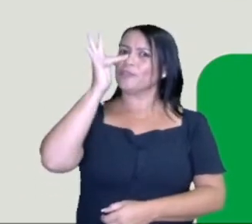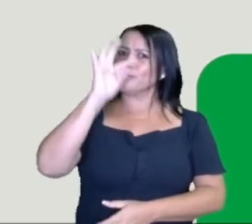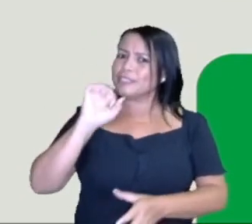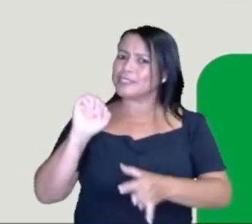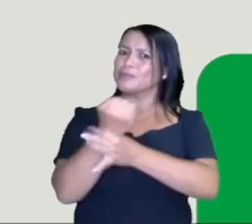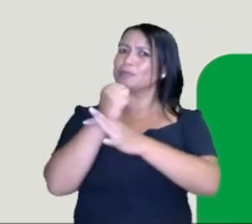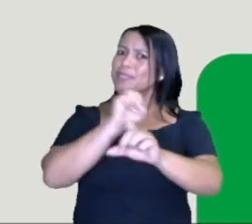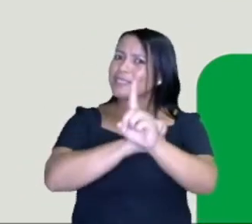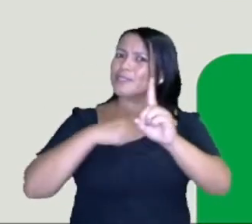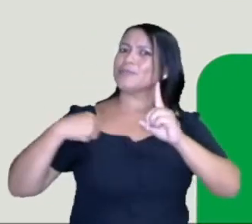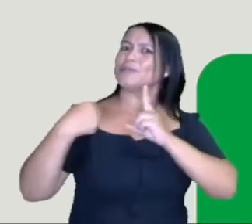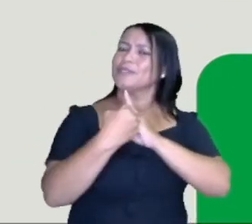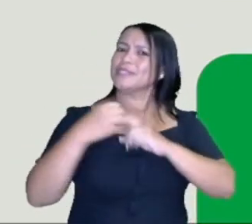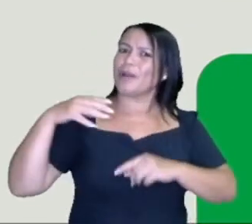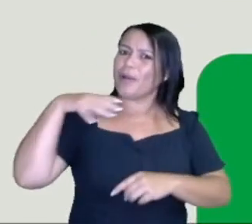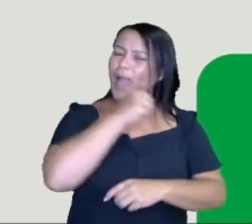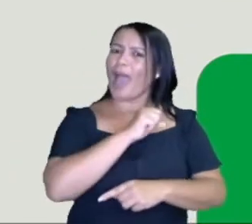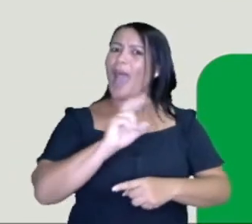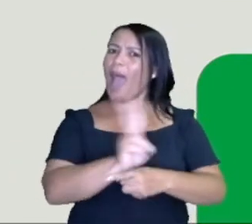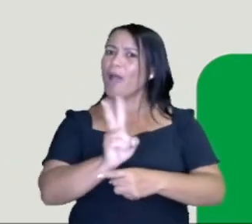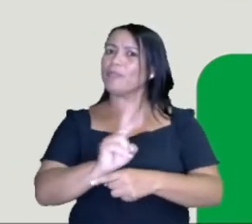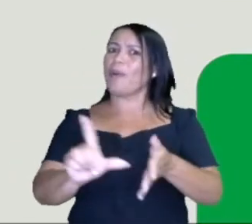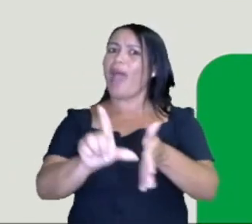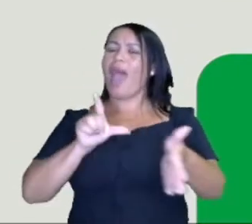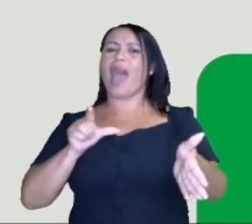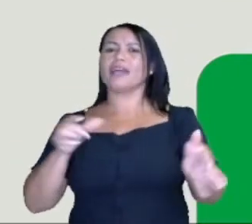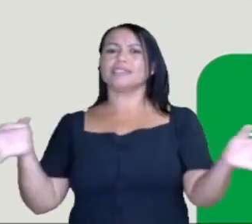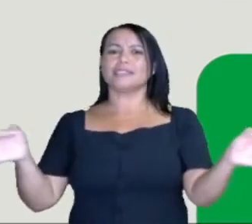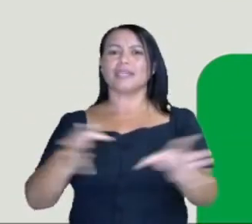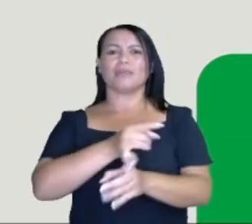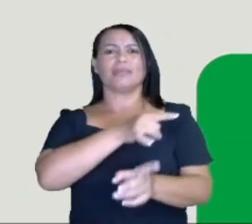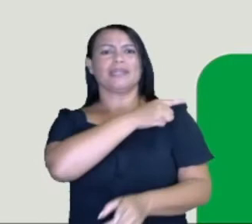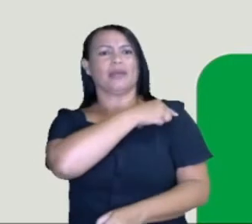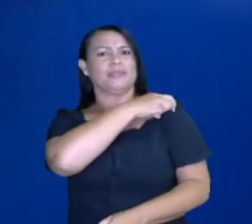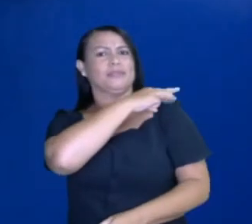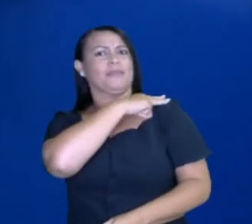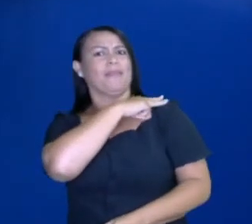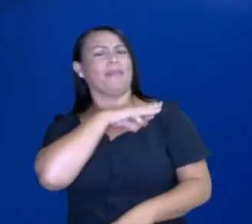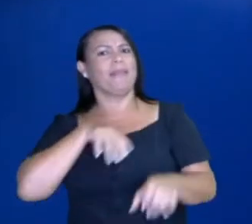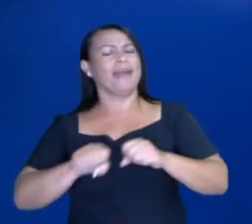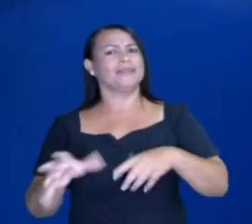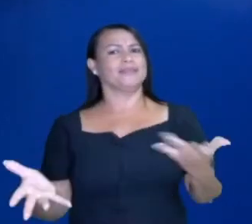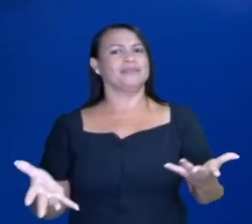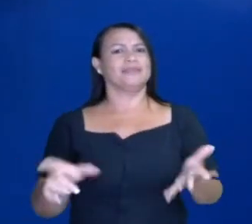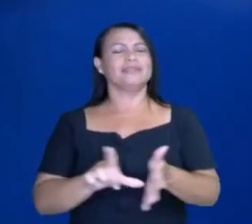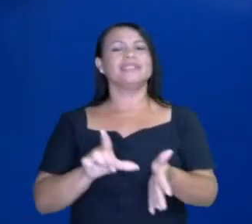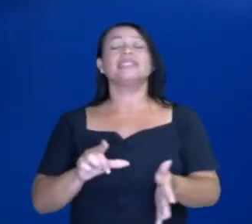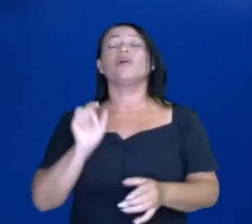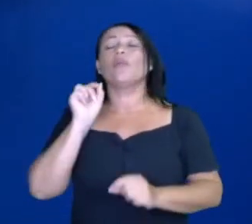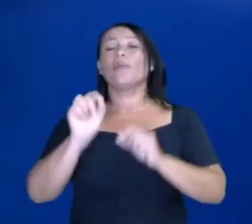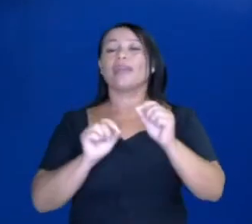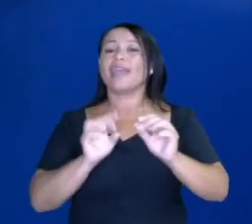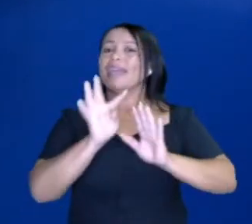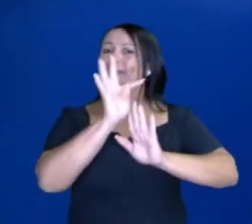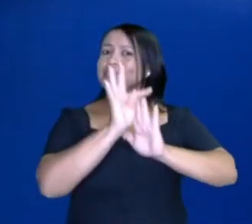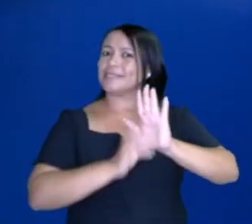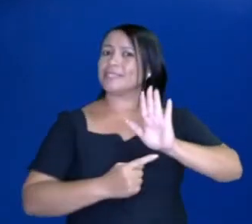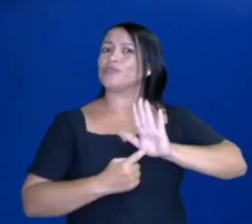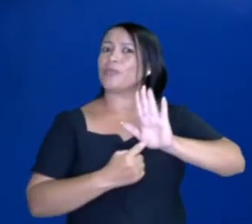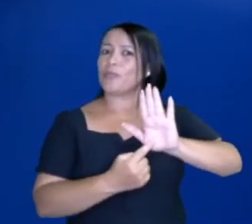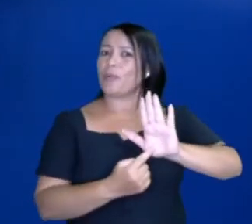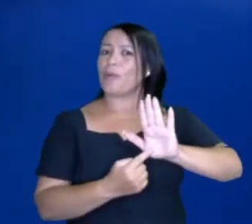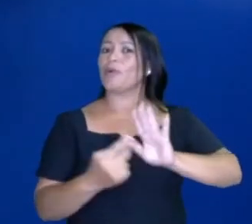social antes de terminar o ensino médio. Então, esse texto, ele fala, né, sobre